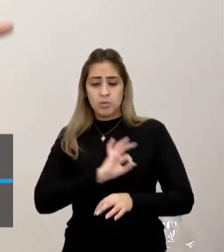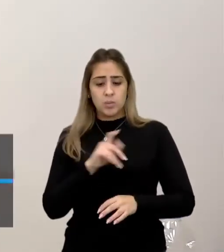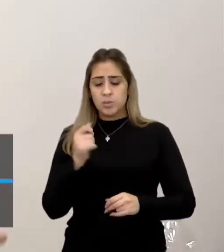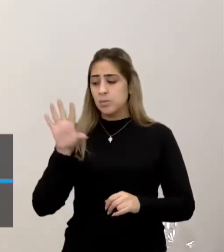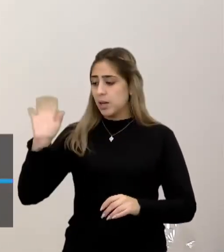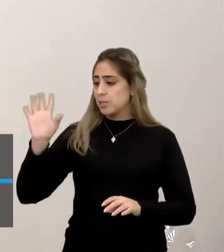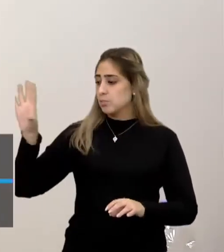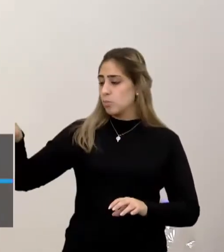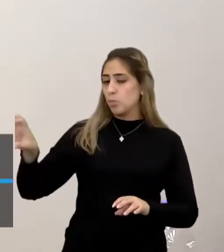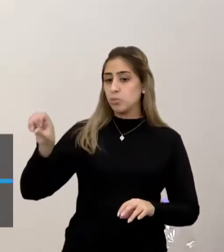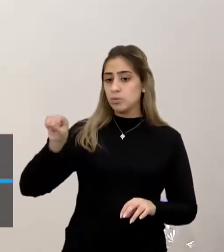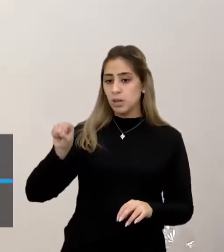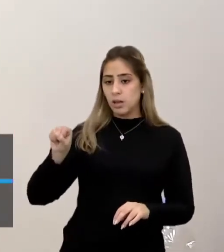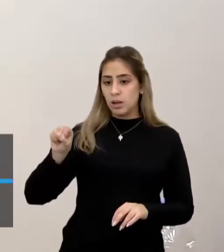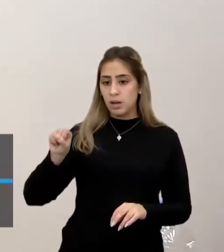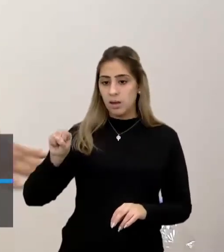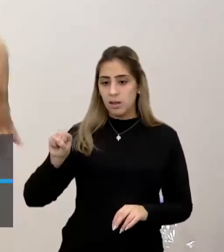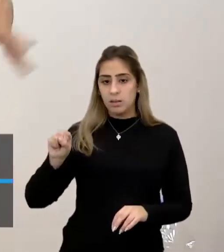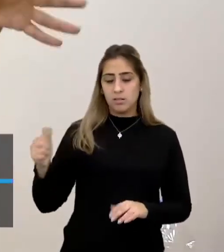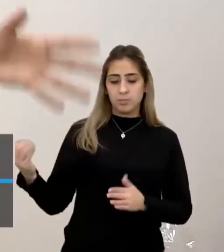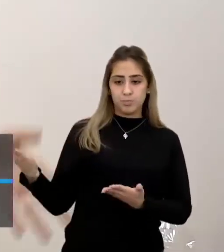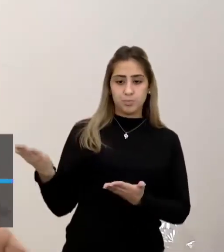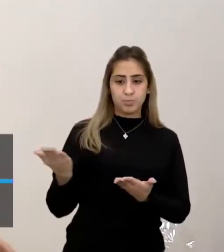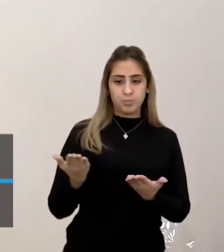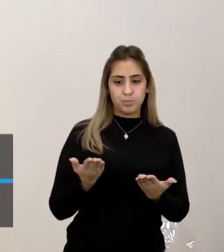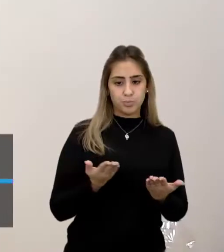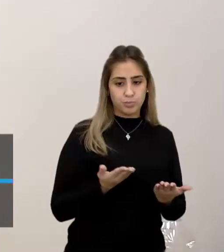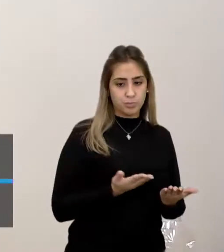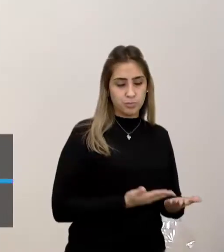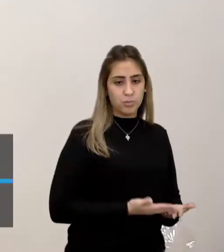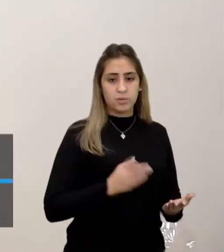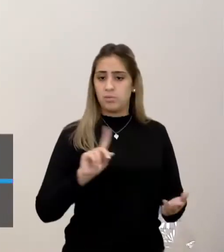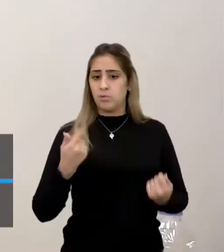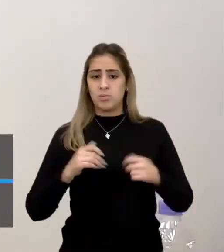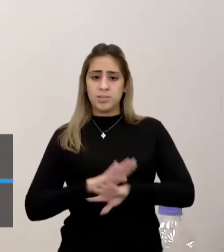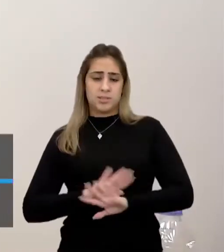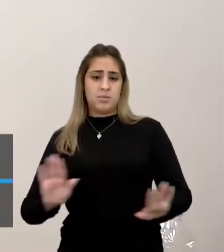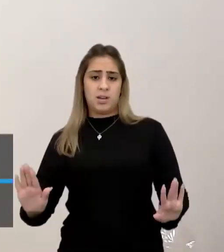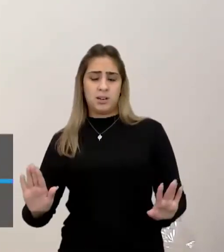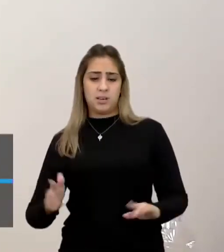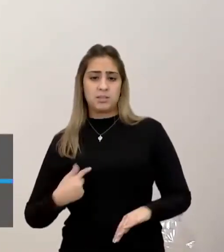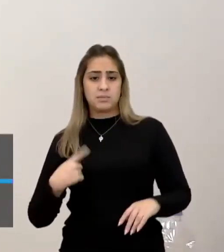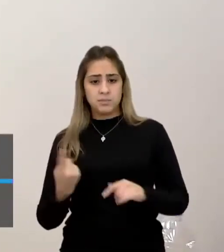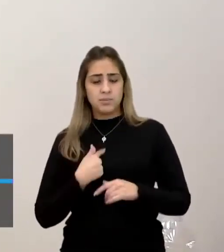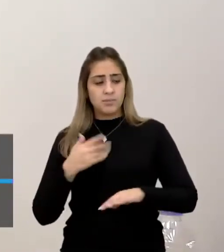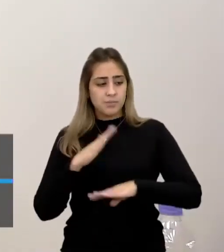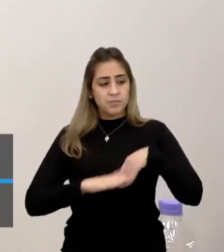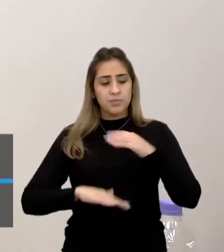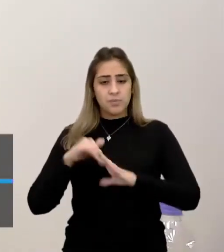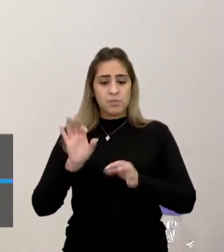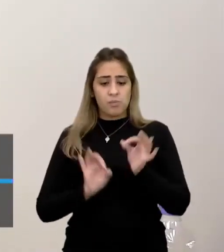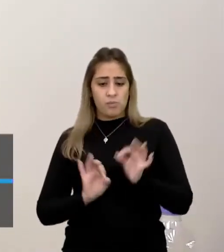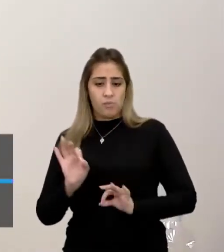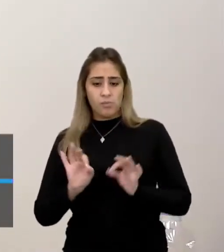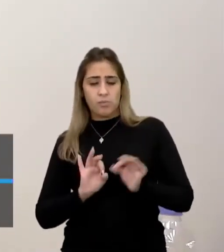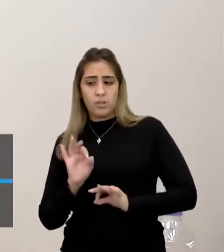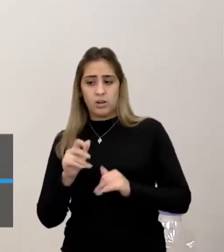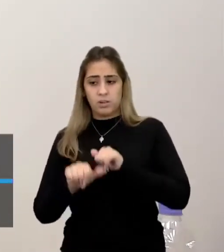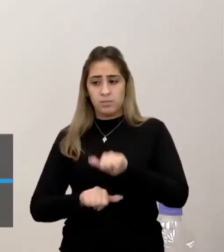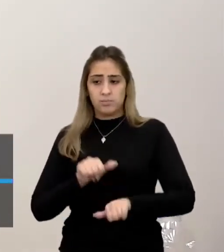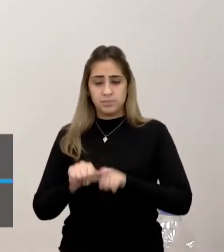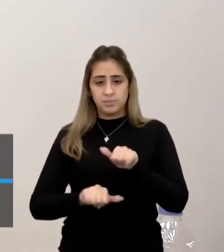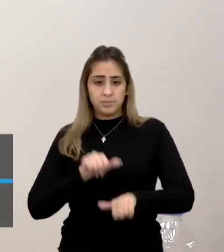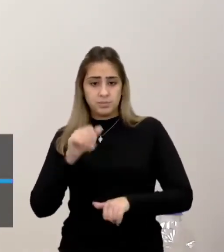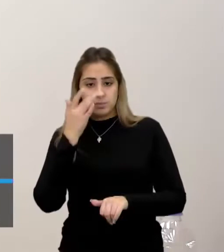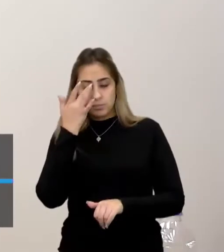mais lá buscá-lo e todo aquele trajeto, né, aquele trâmite. Então, assim, vai se reconfigurando, né, vai se